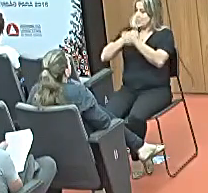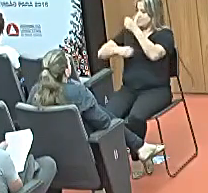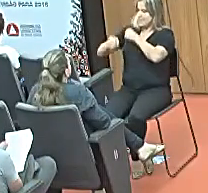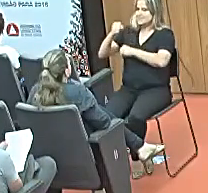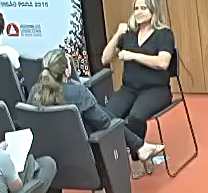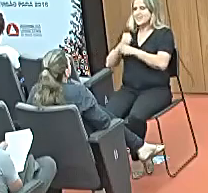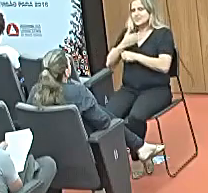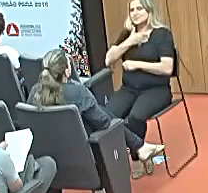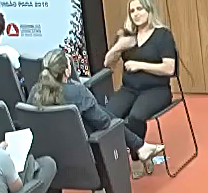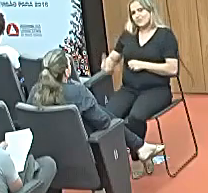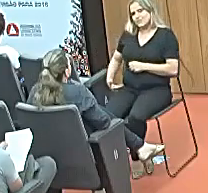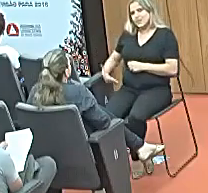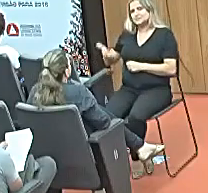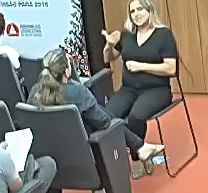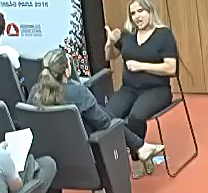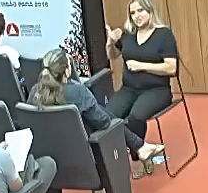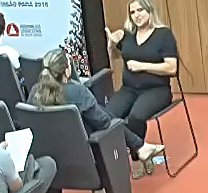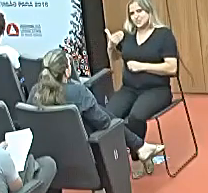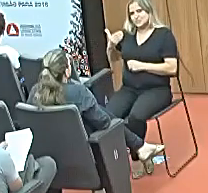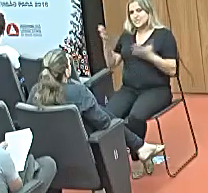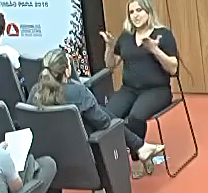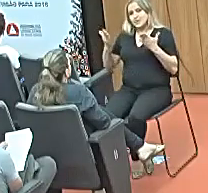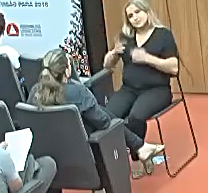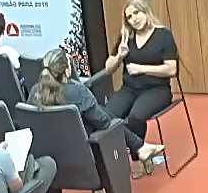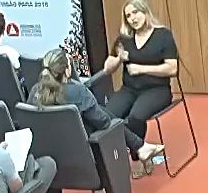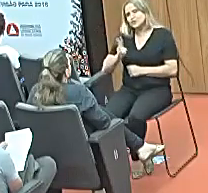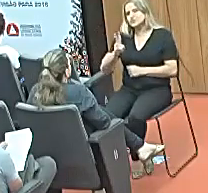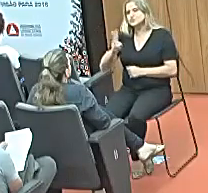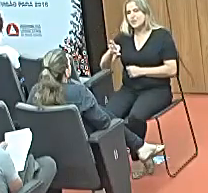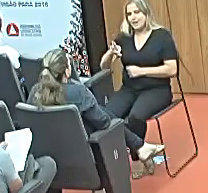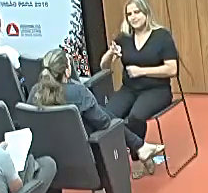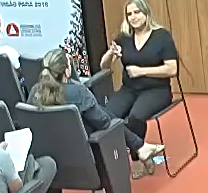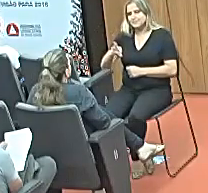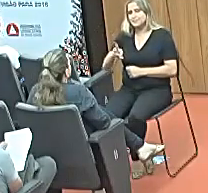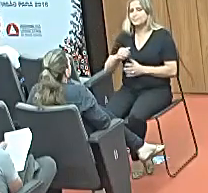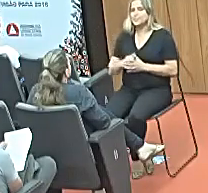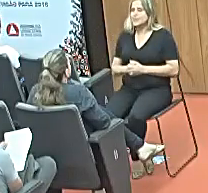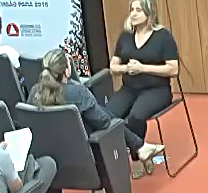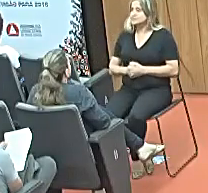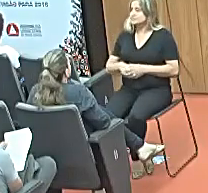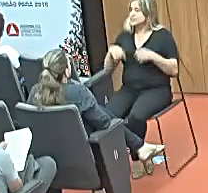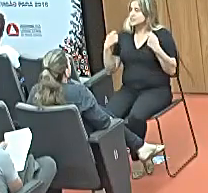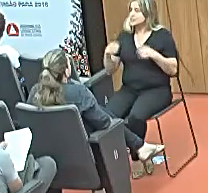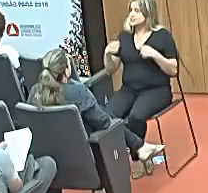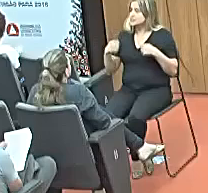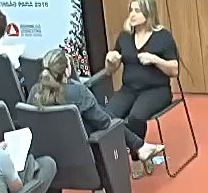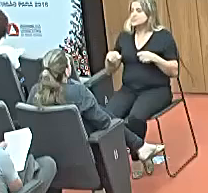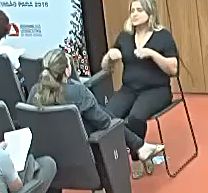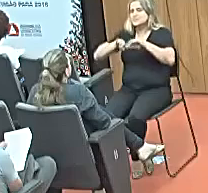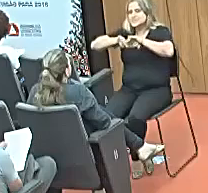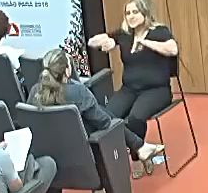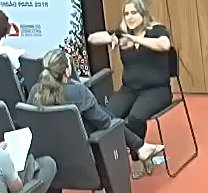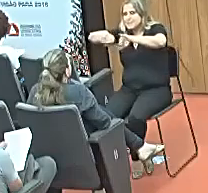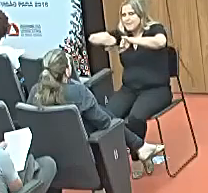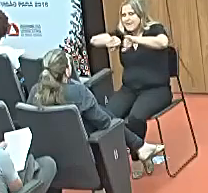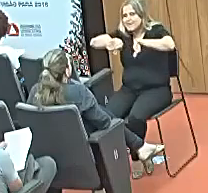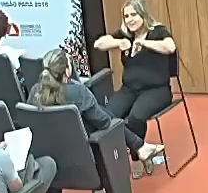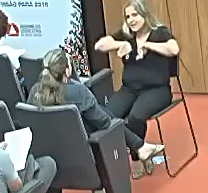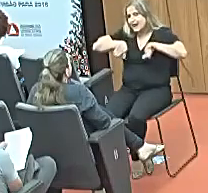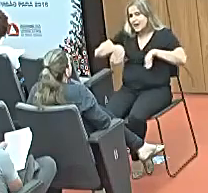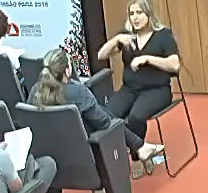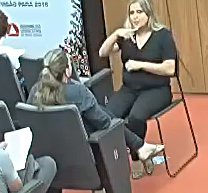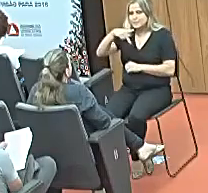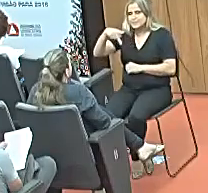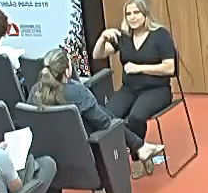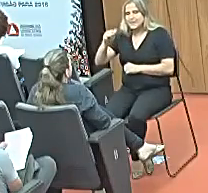avançar muito nessa temática em minas tem todo o potencial para também garantir a descentralização das discussões participativa dpp ajeito suas revisões anuais